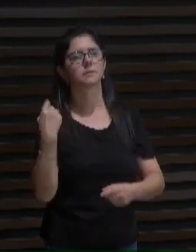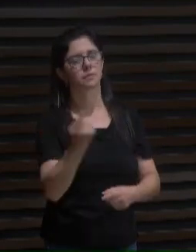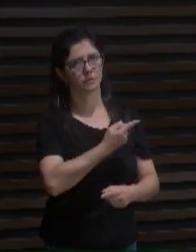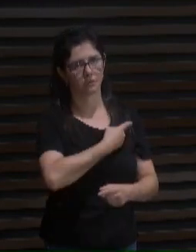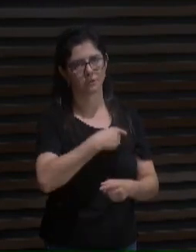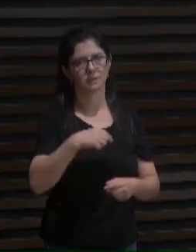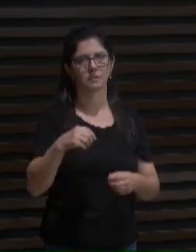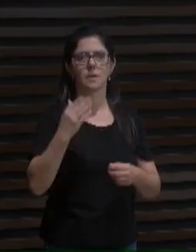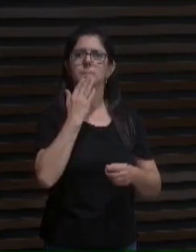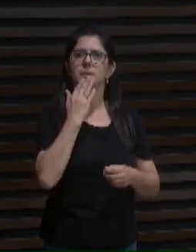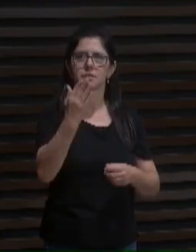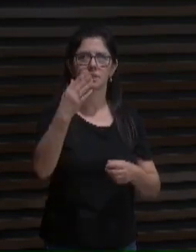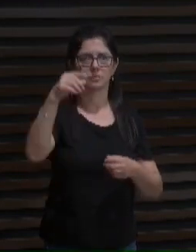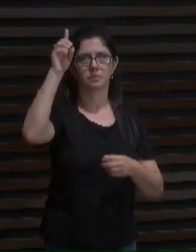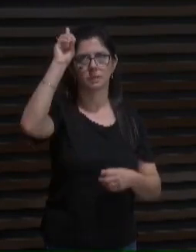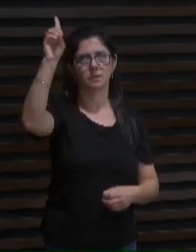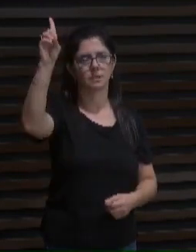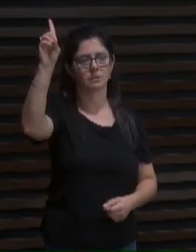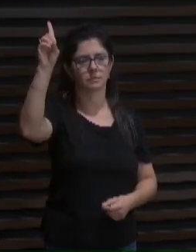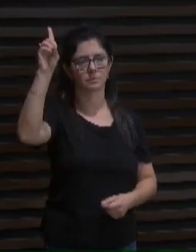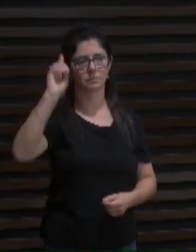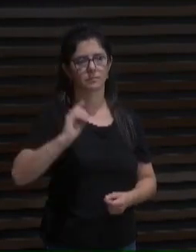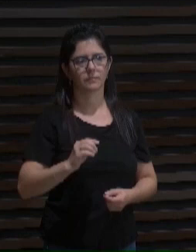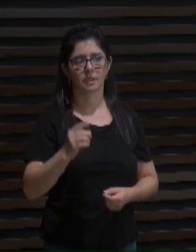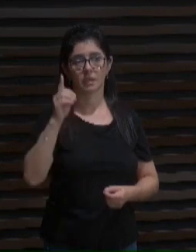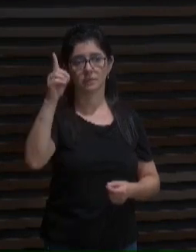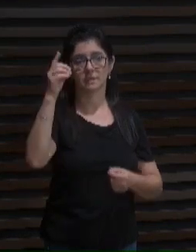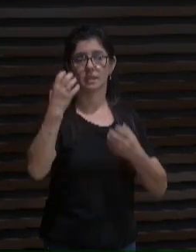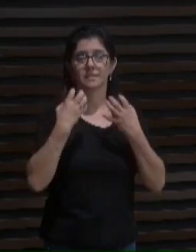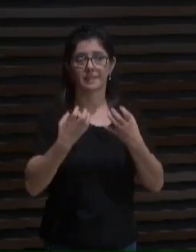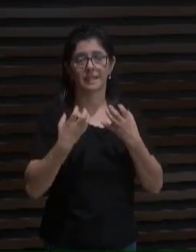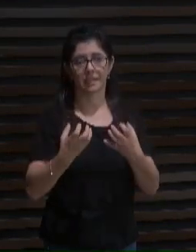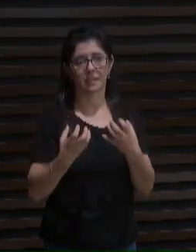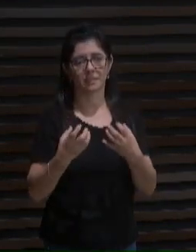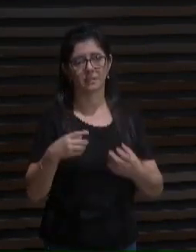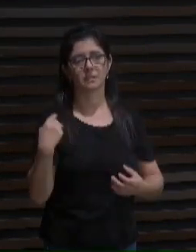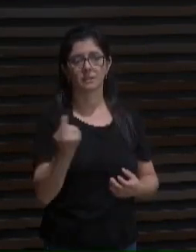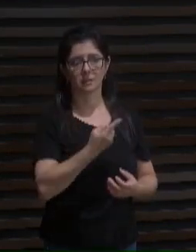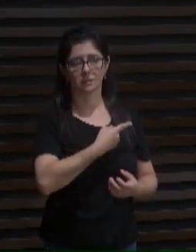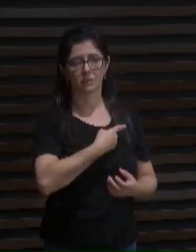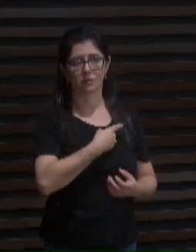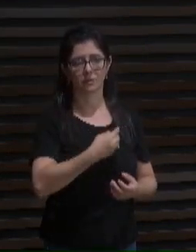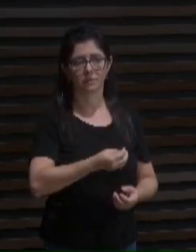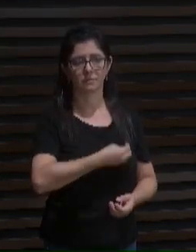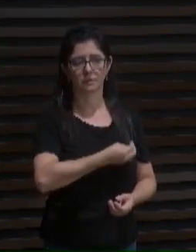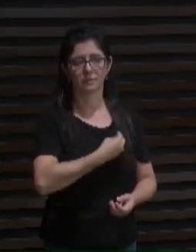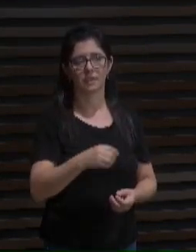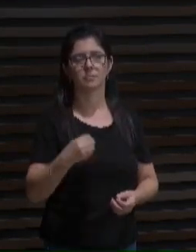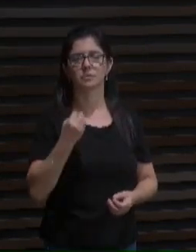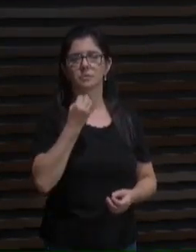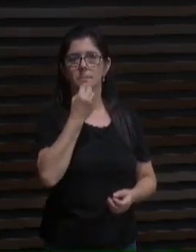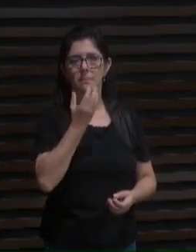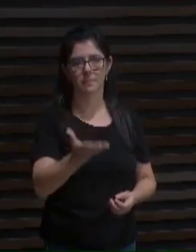Deus. Deus está interessado no nosso bem-estar, na nossa caminhada cristã, no seu